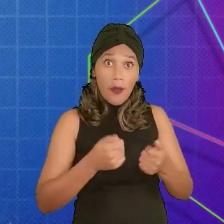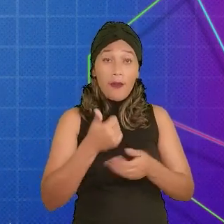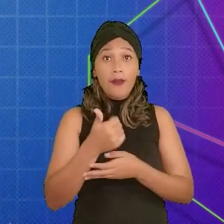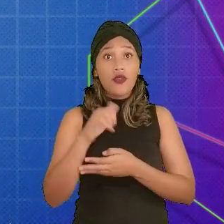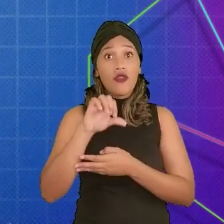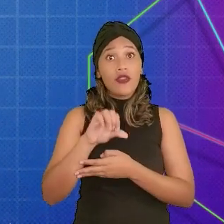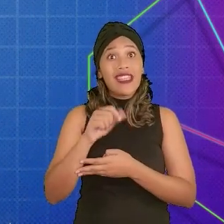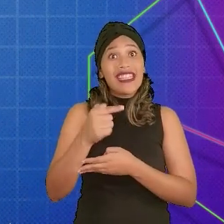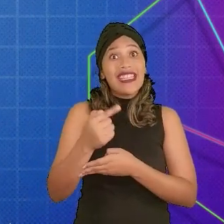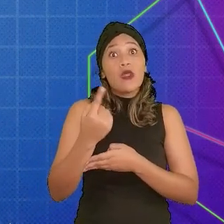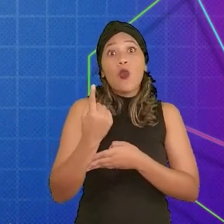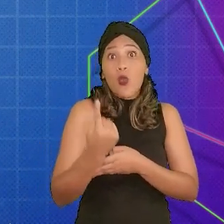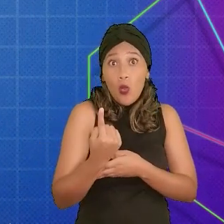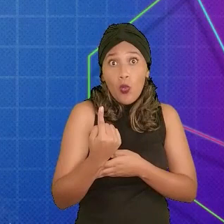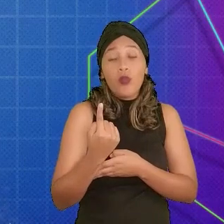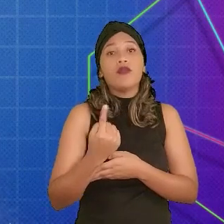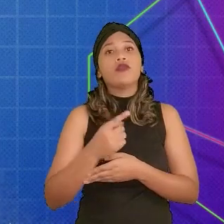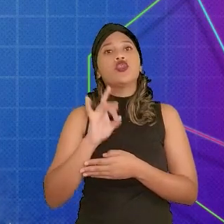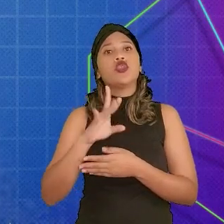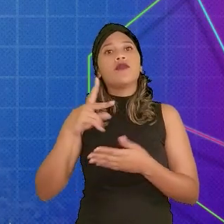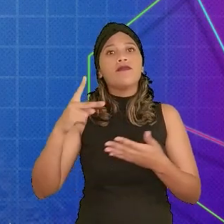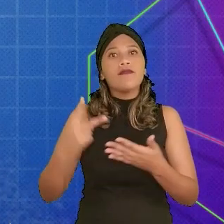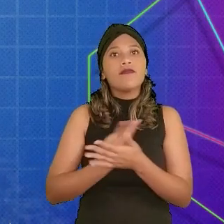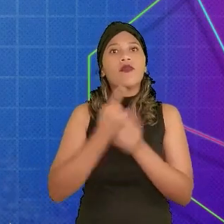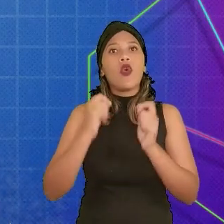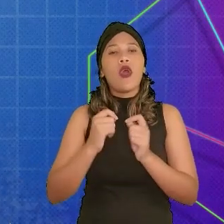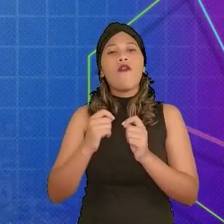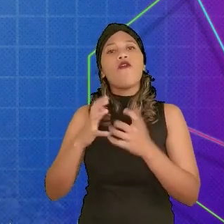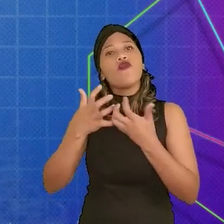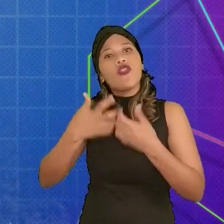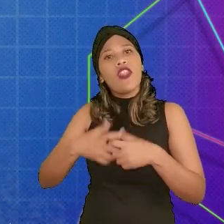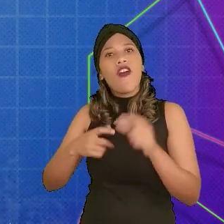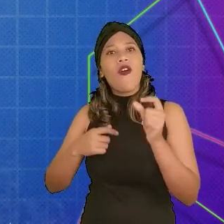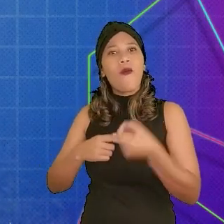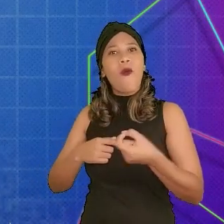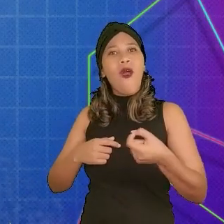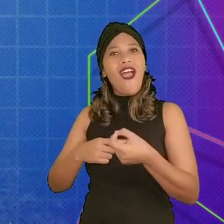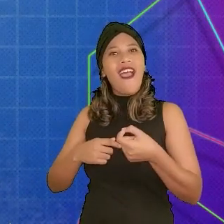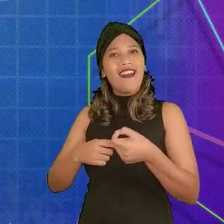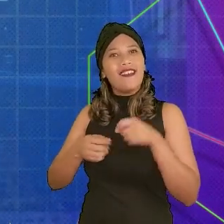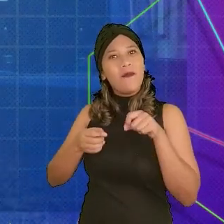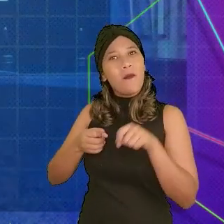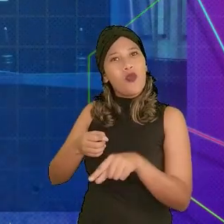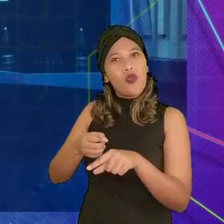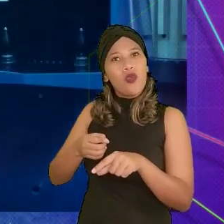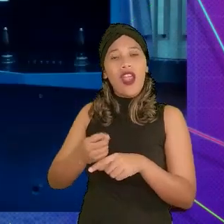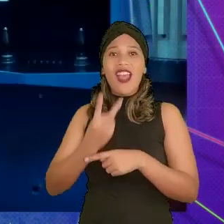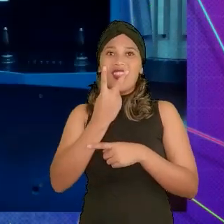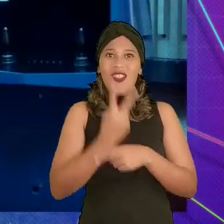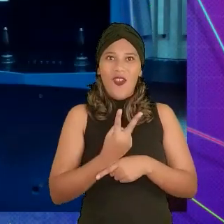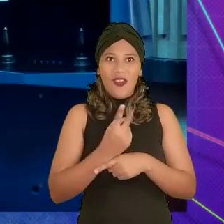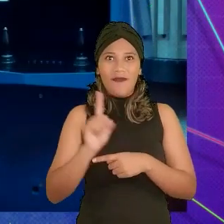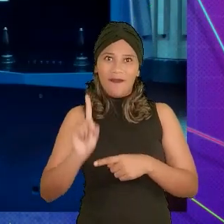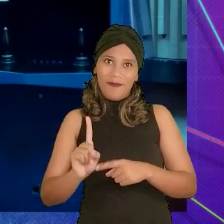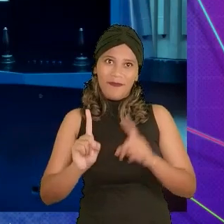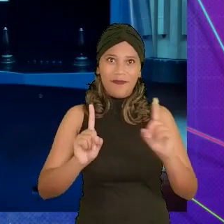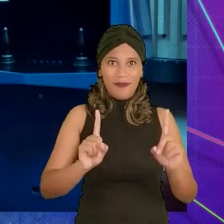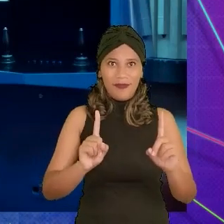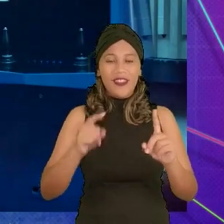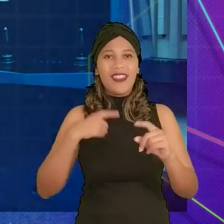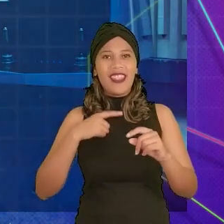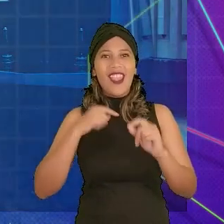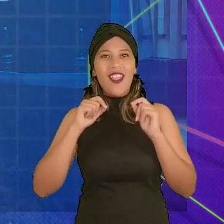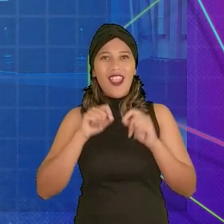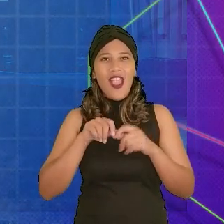em 1971 e só funcionava com moedas. O arcade Galaxy Game era jogado por 2 jogadores em uma batalha